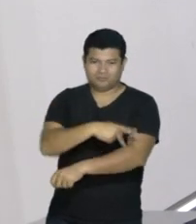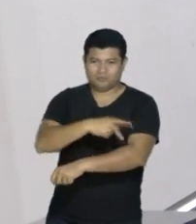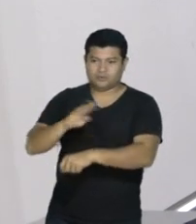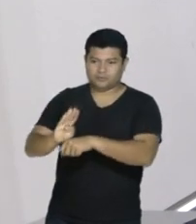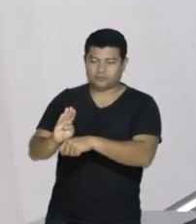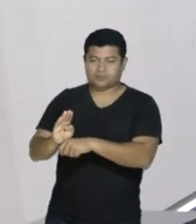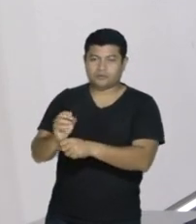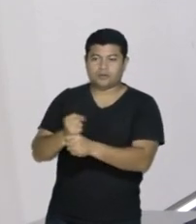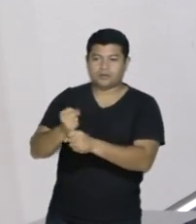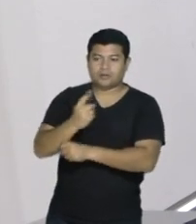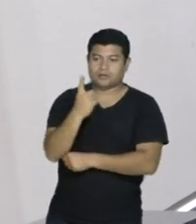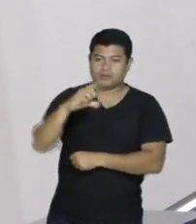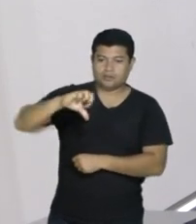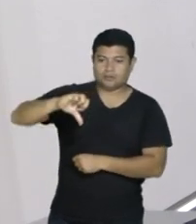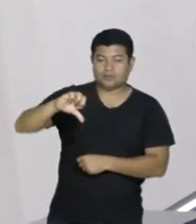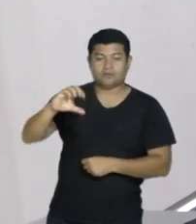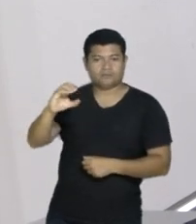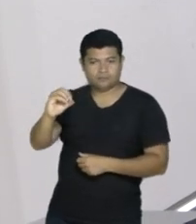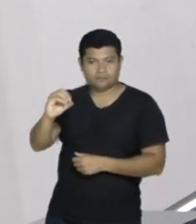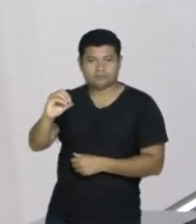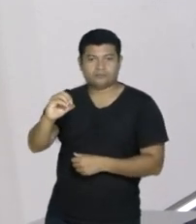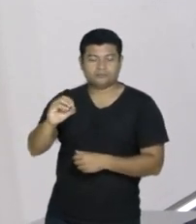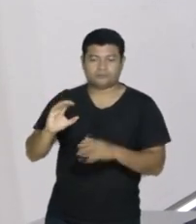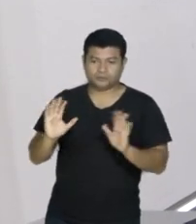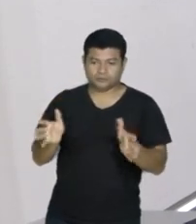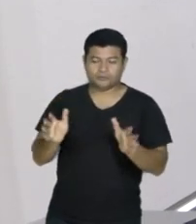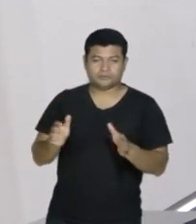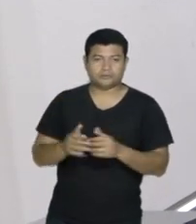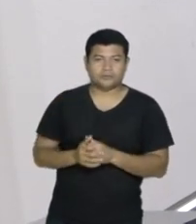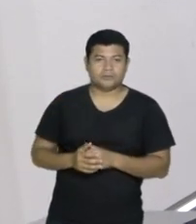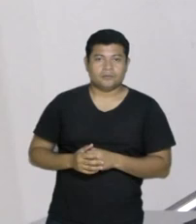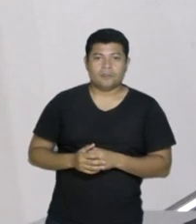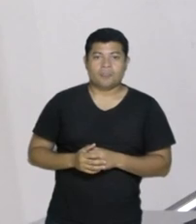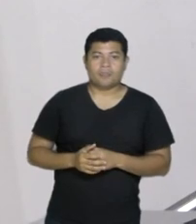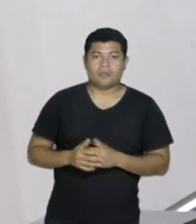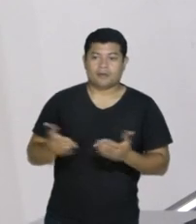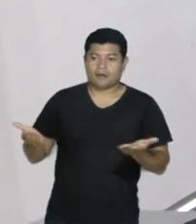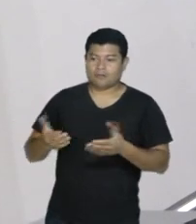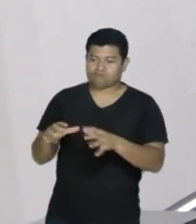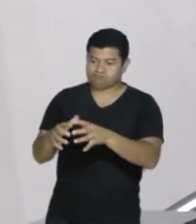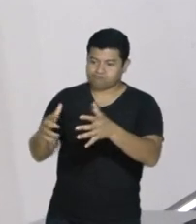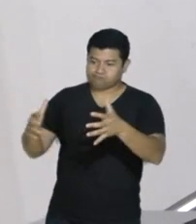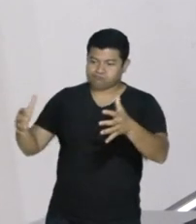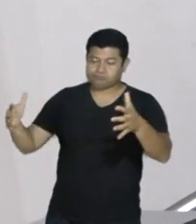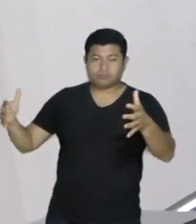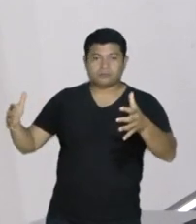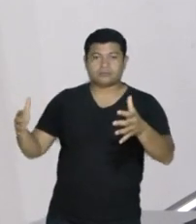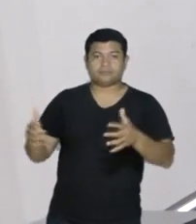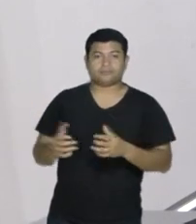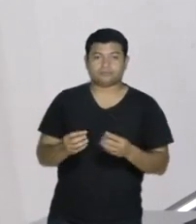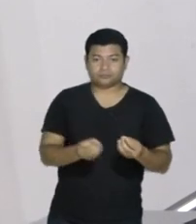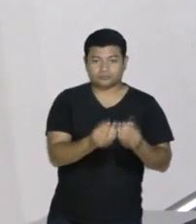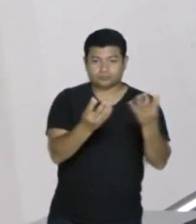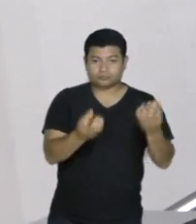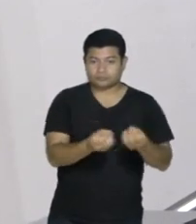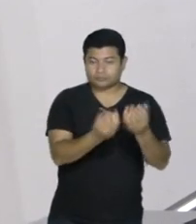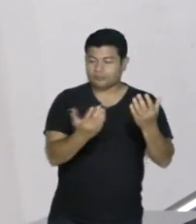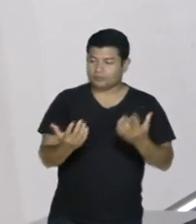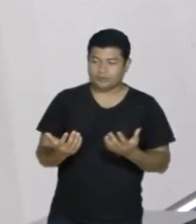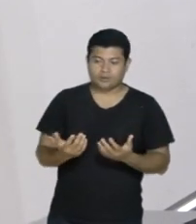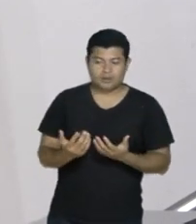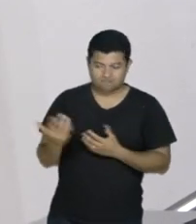filha de Porto Belo que vence desenvolvendo E a sua mãe claro a cidade de Porto Belo nunca deixando de ajudar